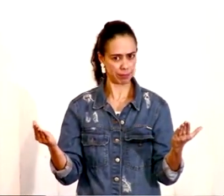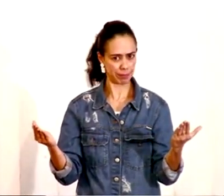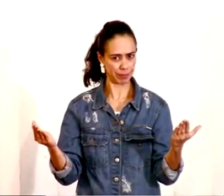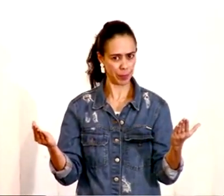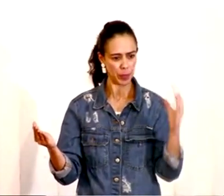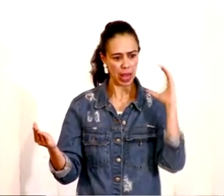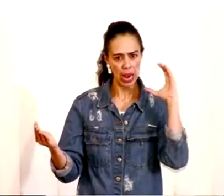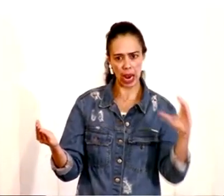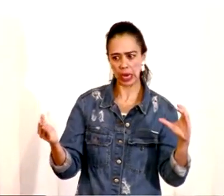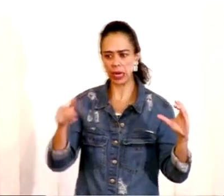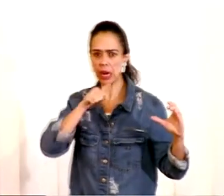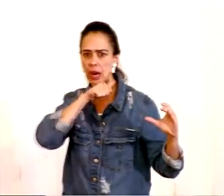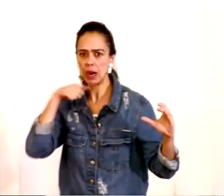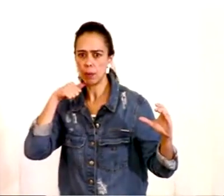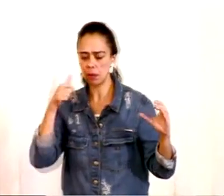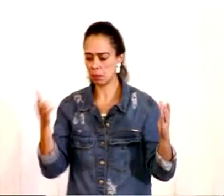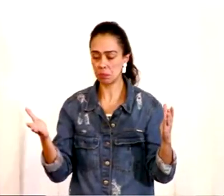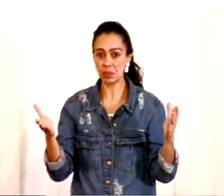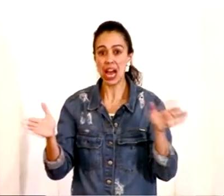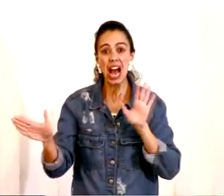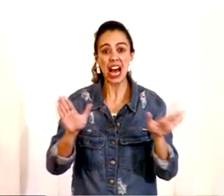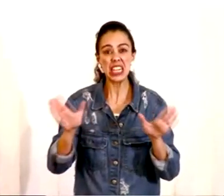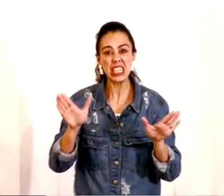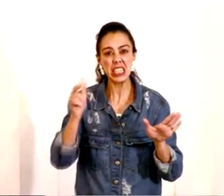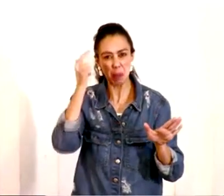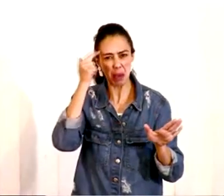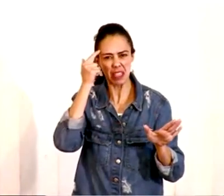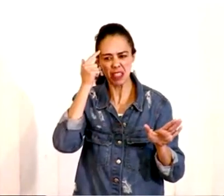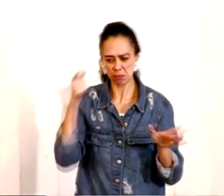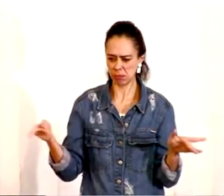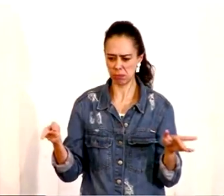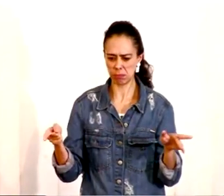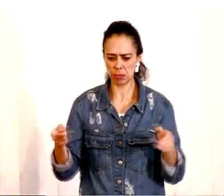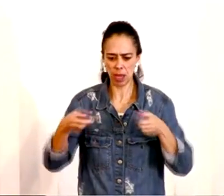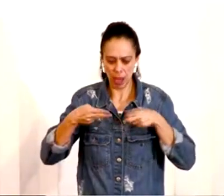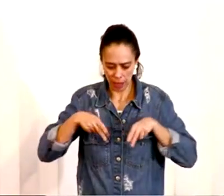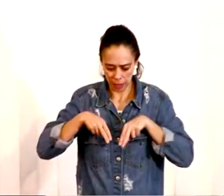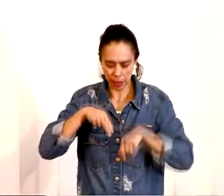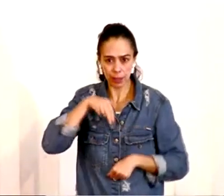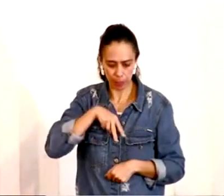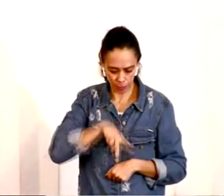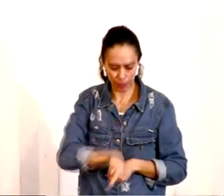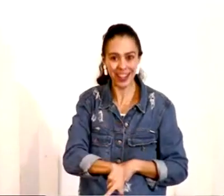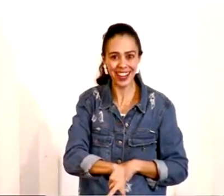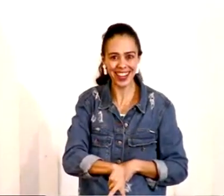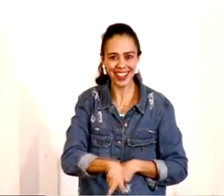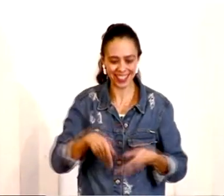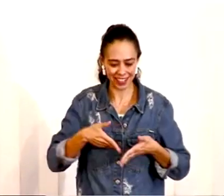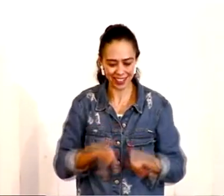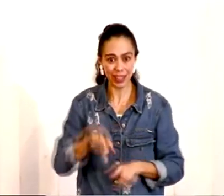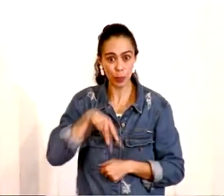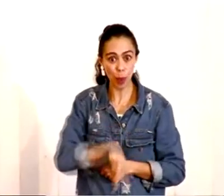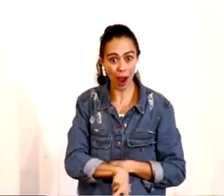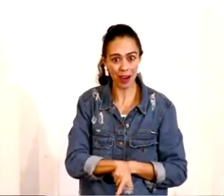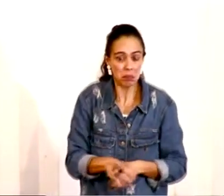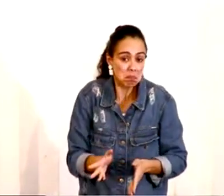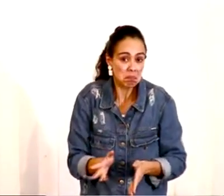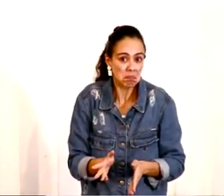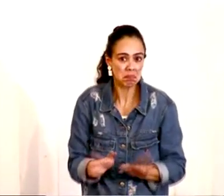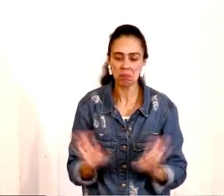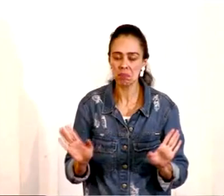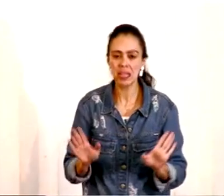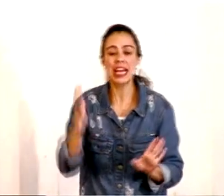gêmeos. Nós não sabemos propriamente, mas o que sabemos é que Caim é o